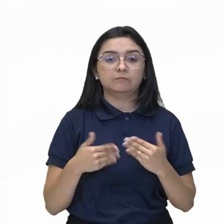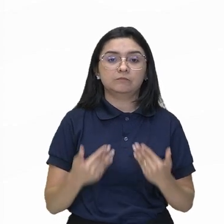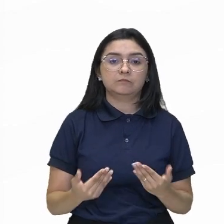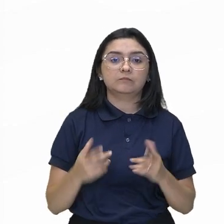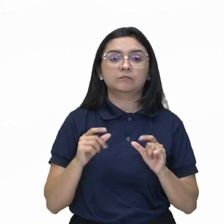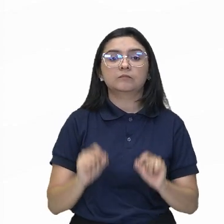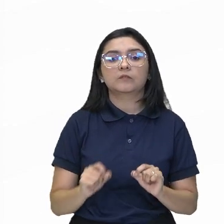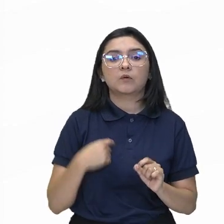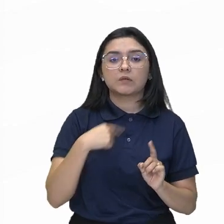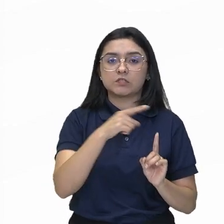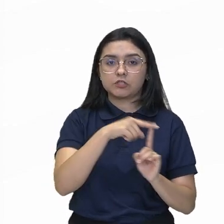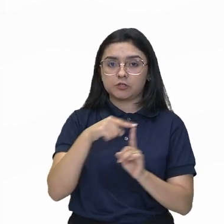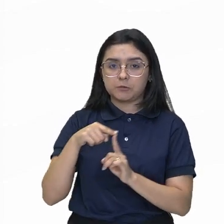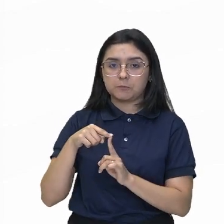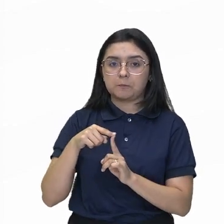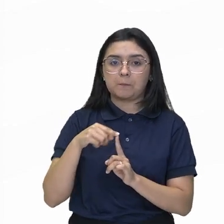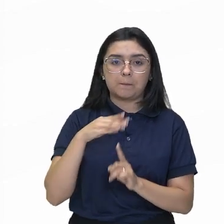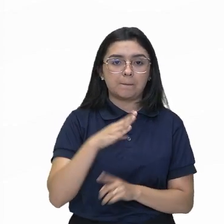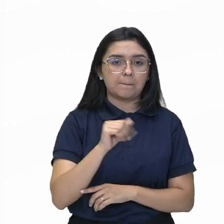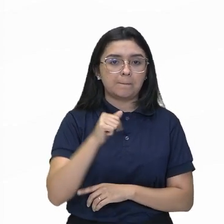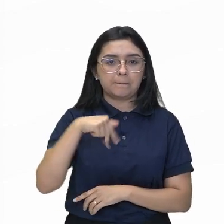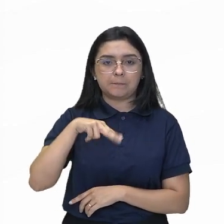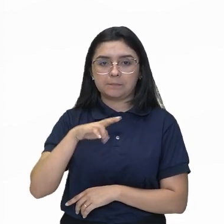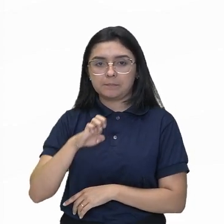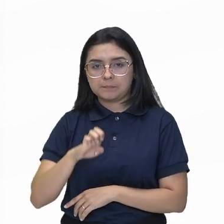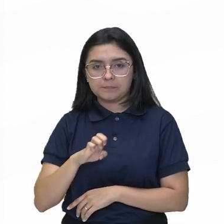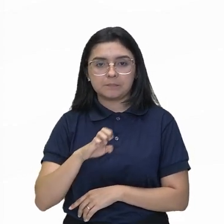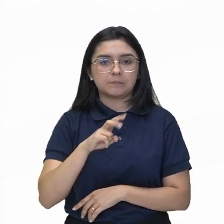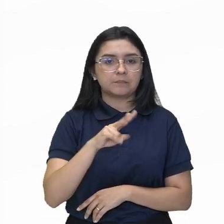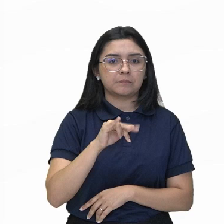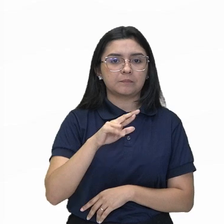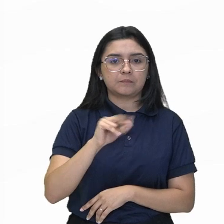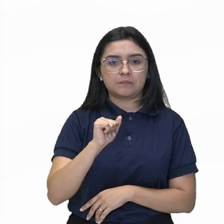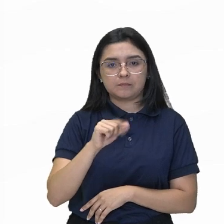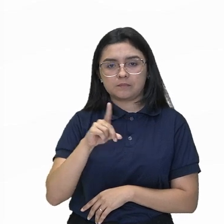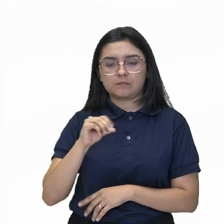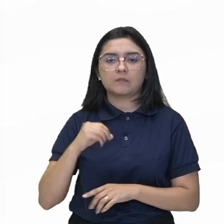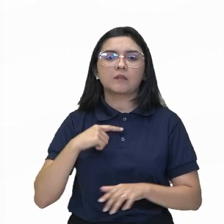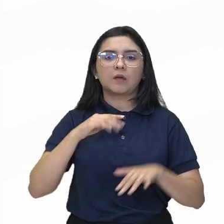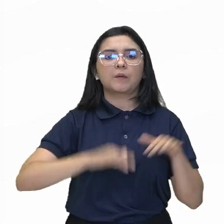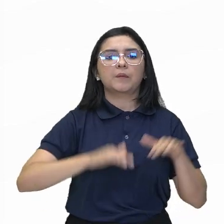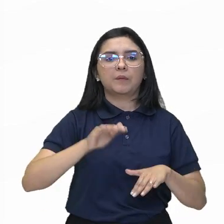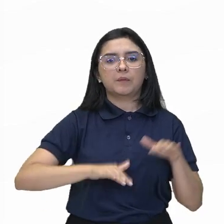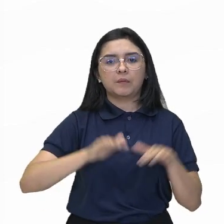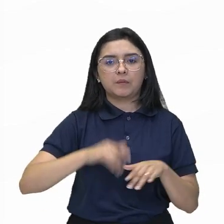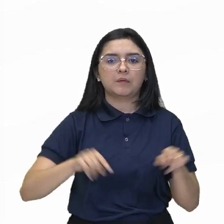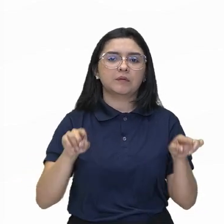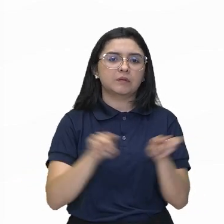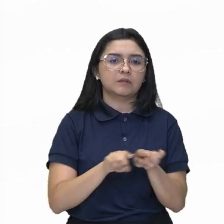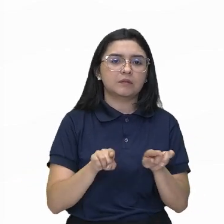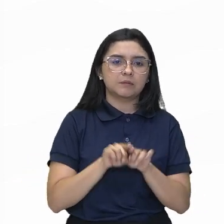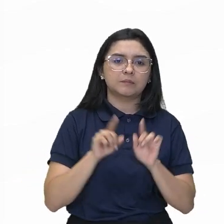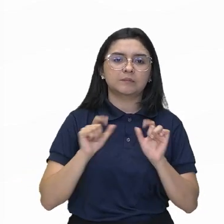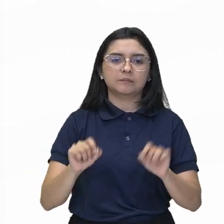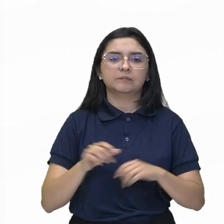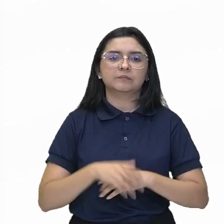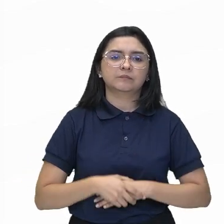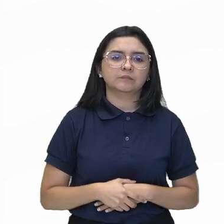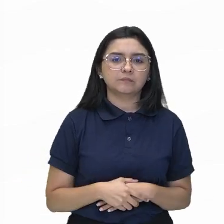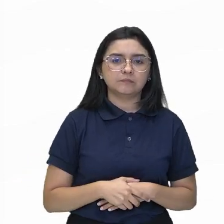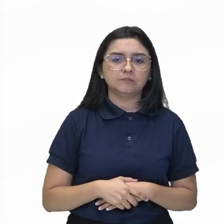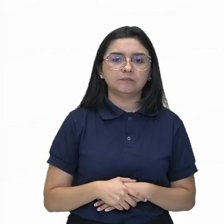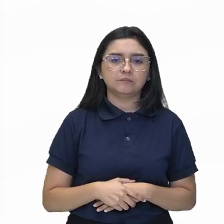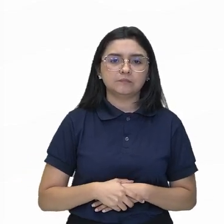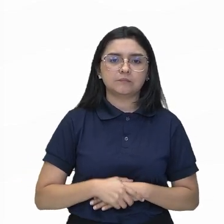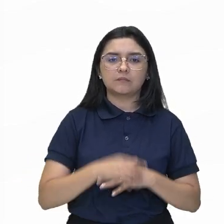baque virado tem na figura maior o batuqueiro e suas alfaias como personificação maior do seu